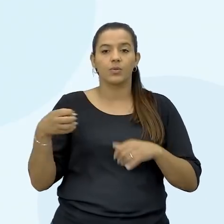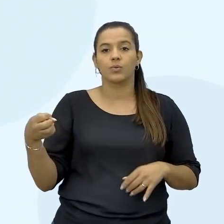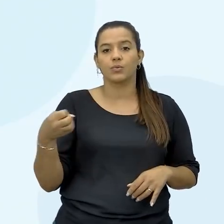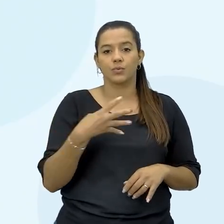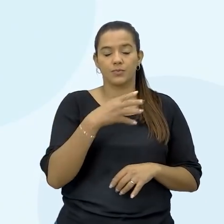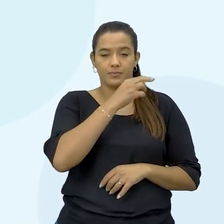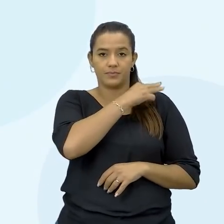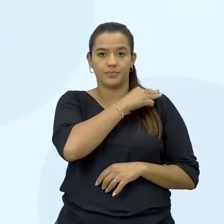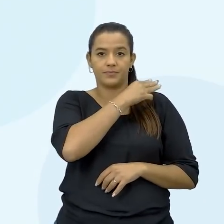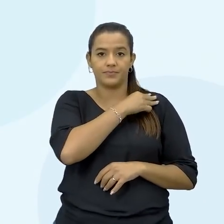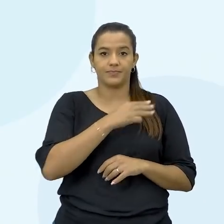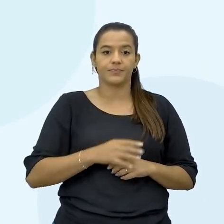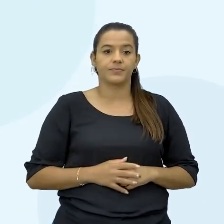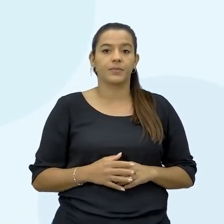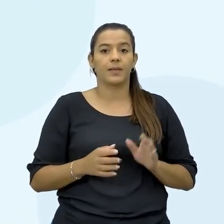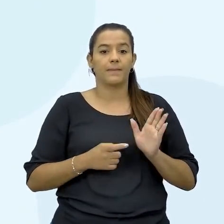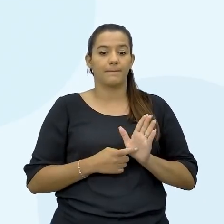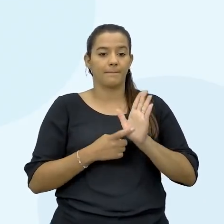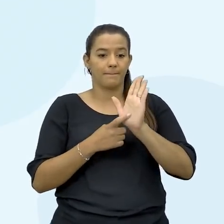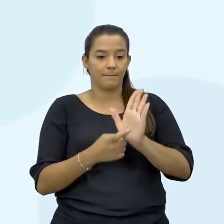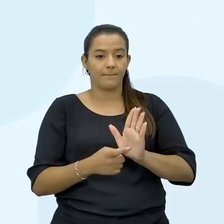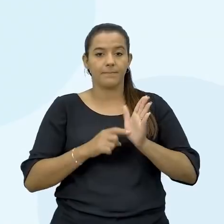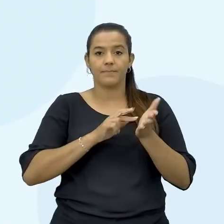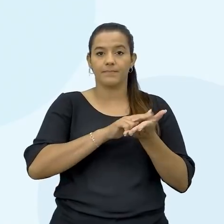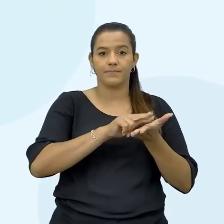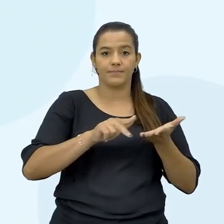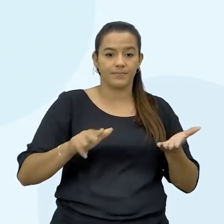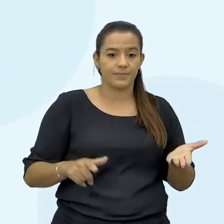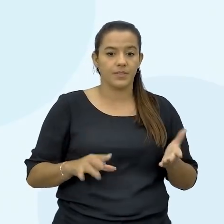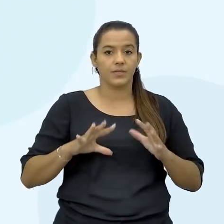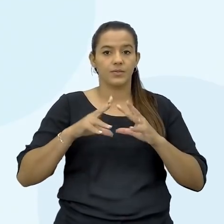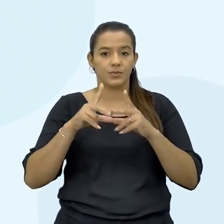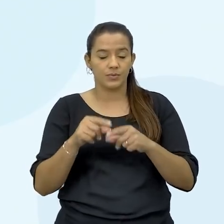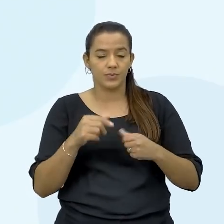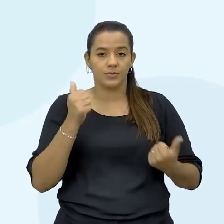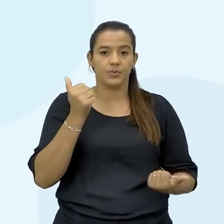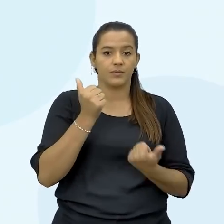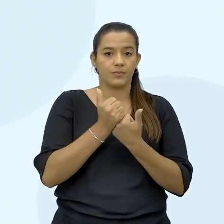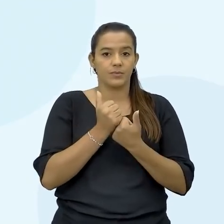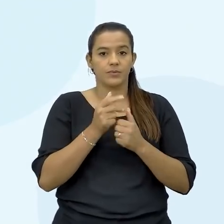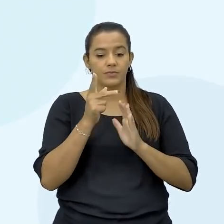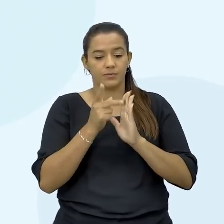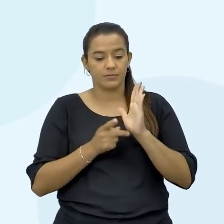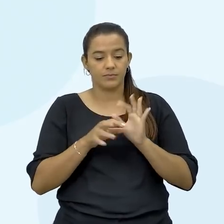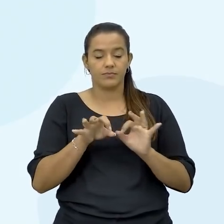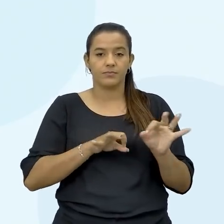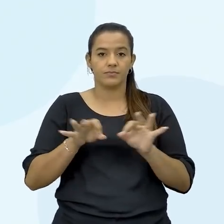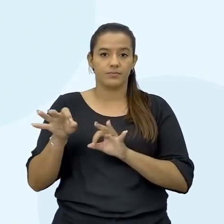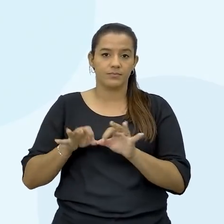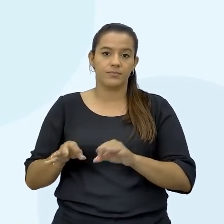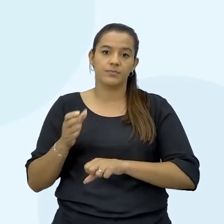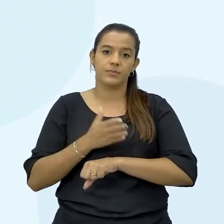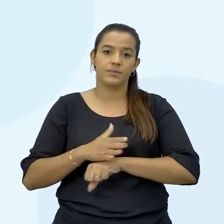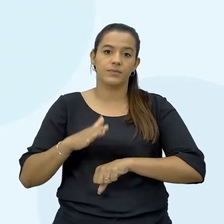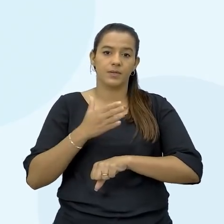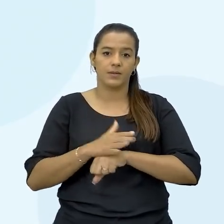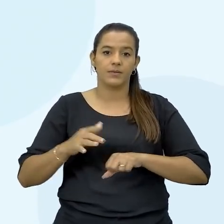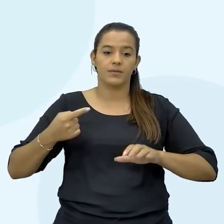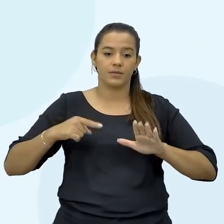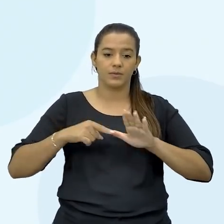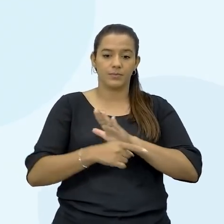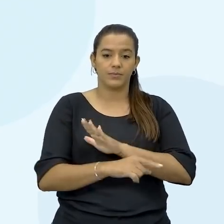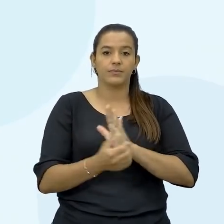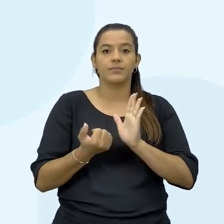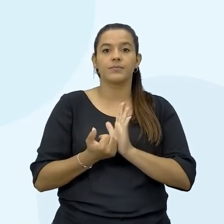ensino médio. Apresentar as características do material de apoio ao planejamento e práticas de